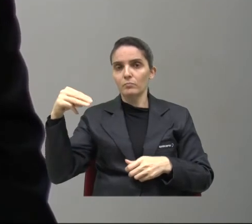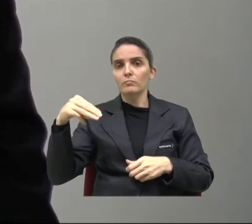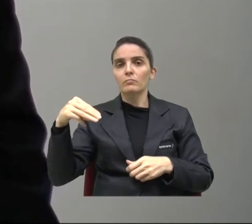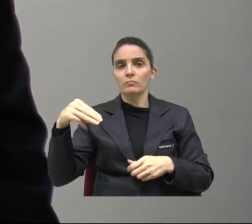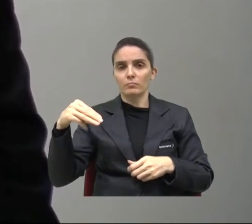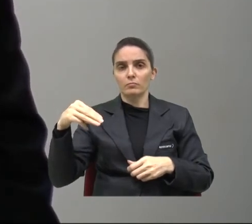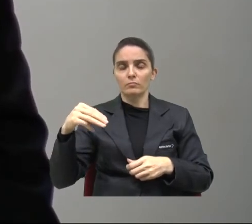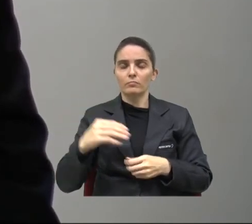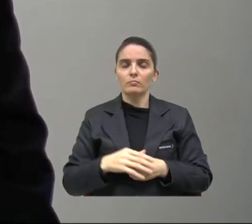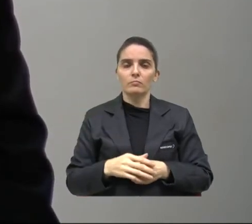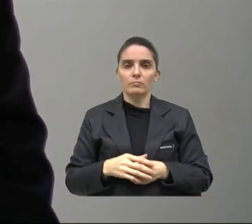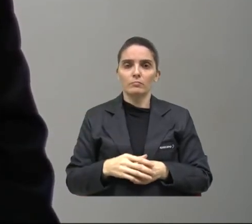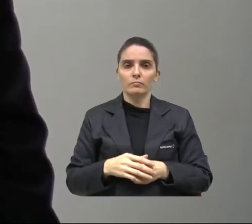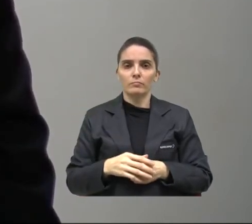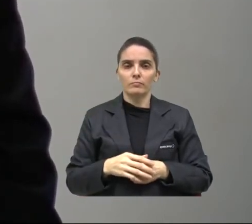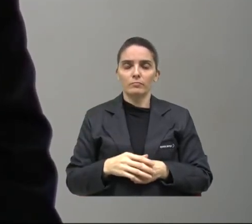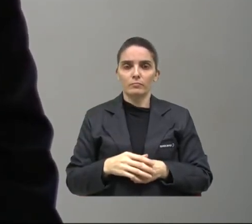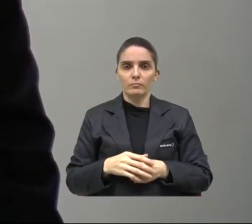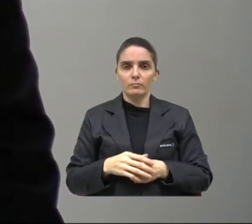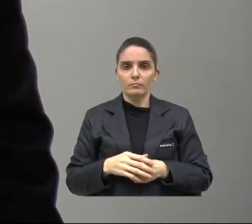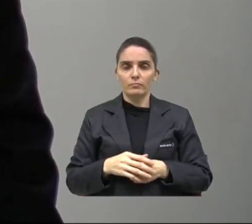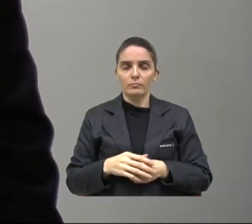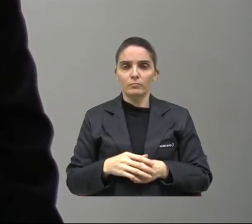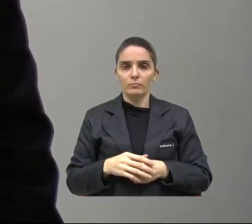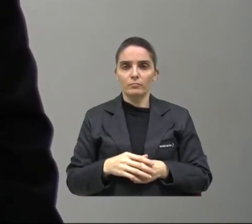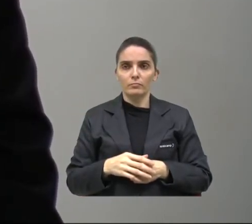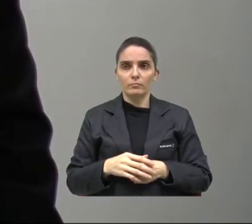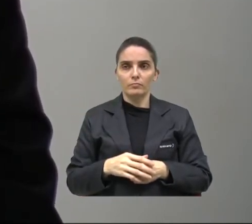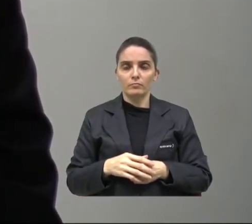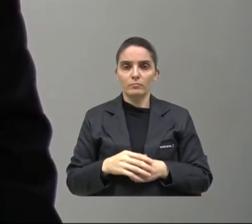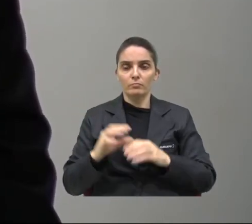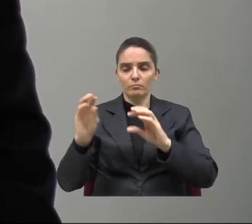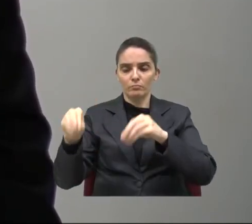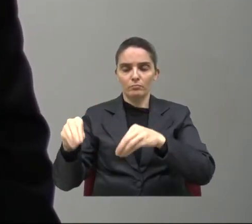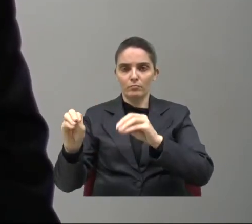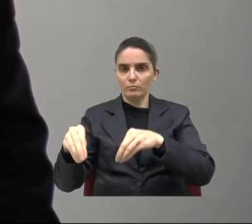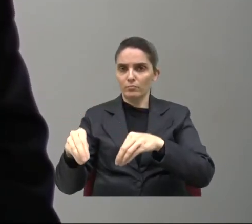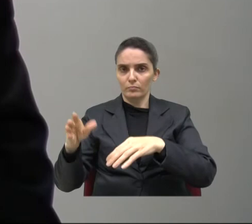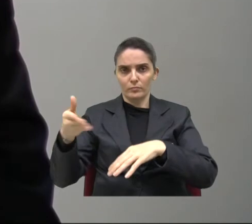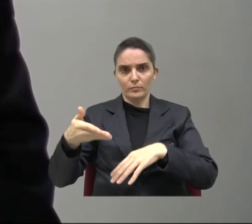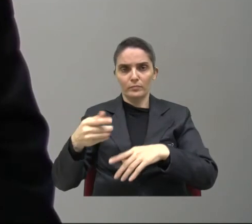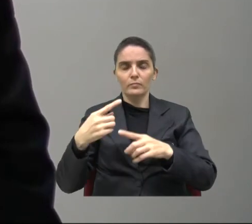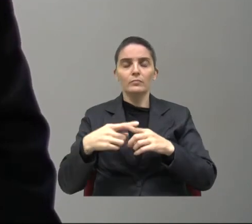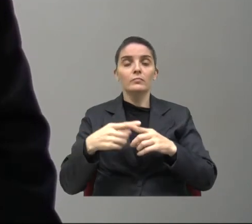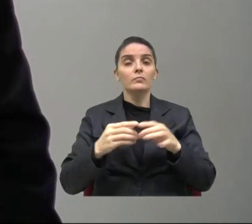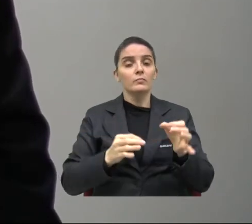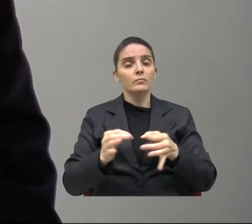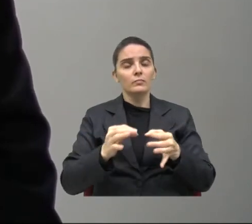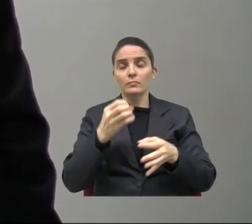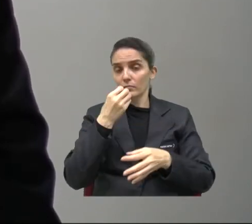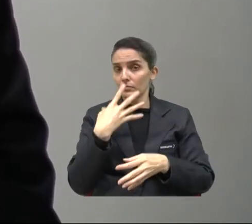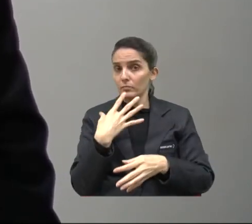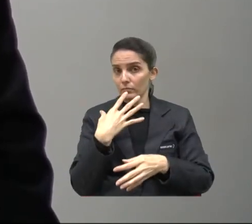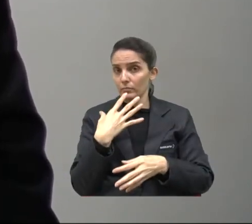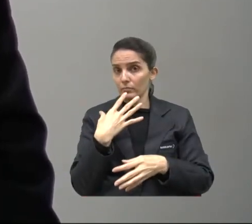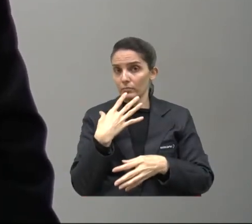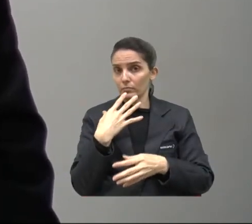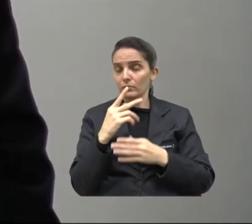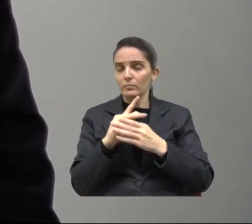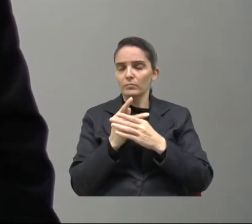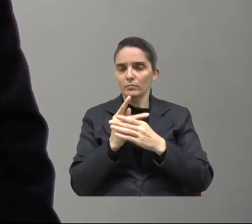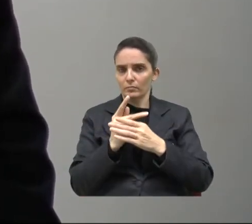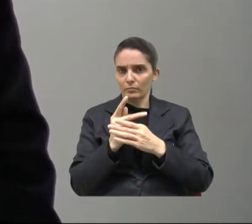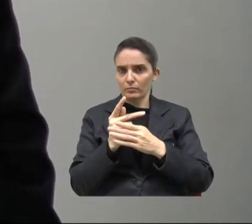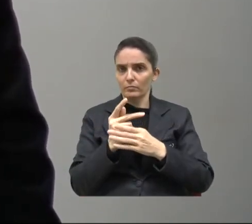essa situação, não quanto às instalações que vêm, porque o projeto é bom, eu fui favorável desde o começo